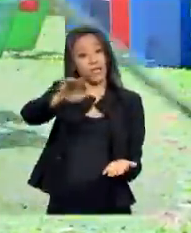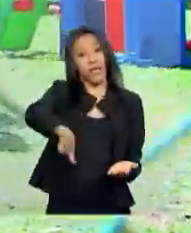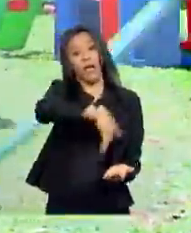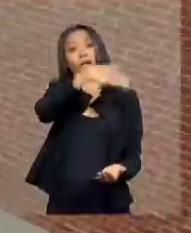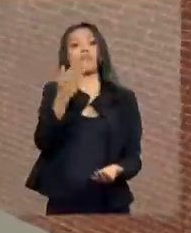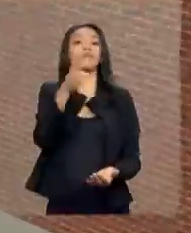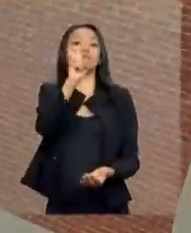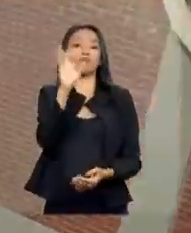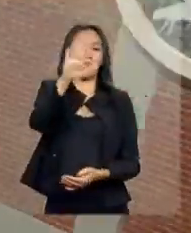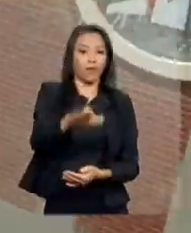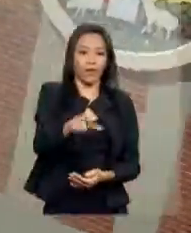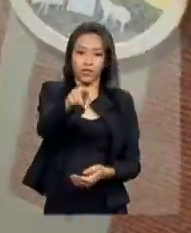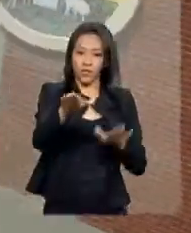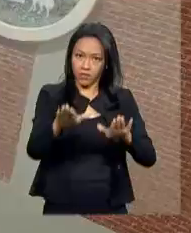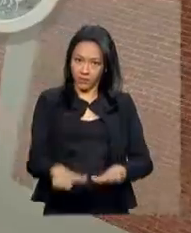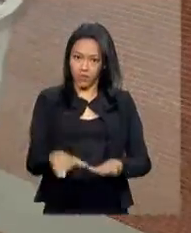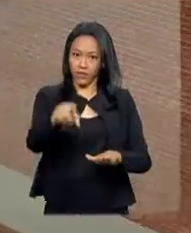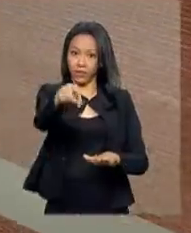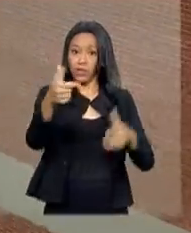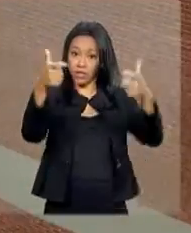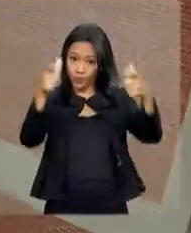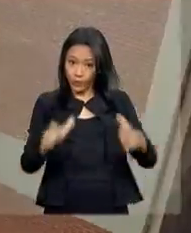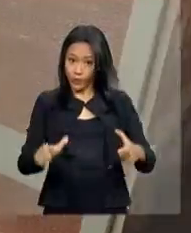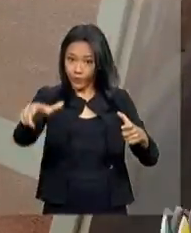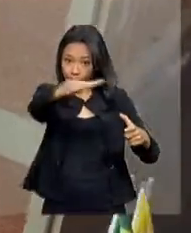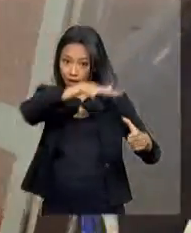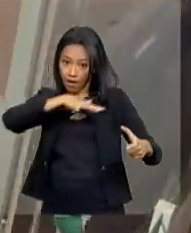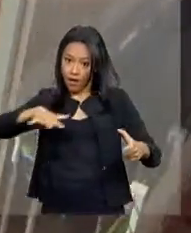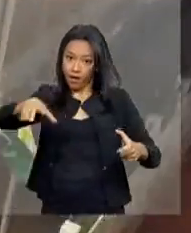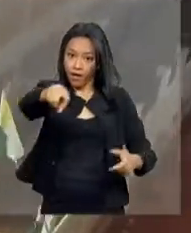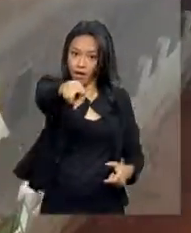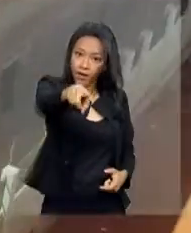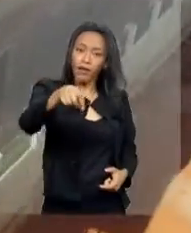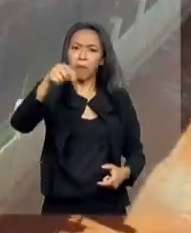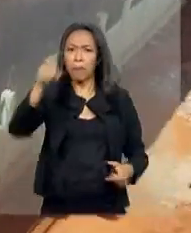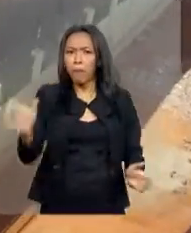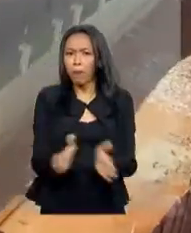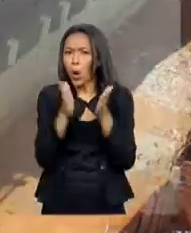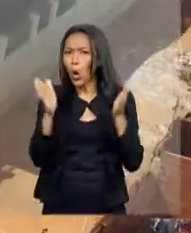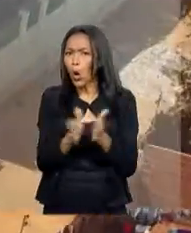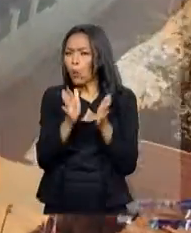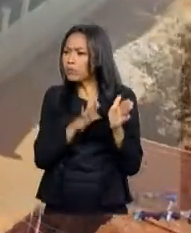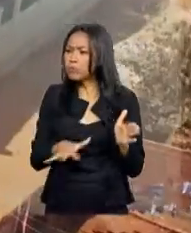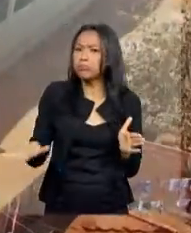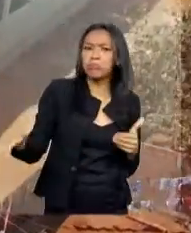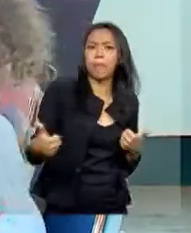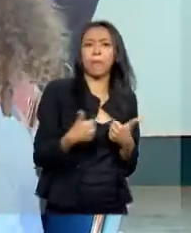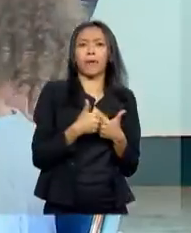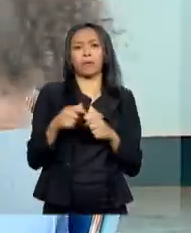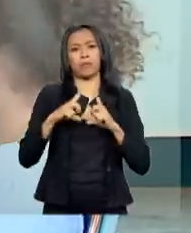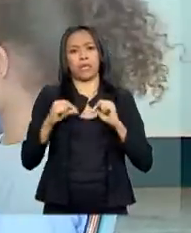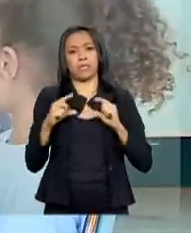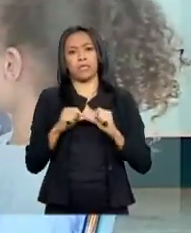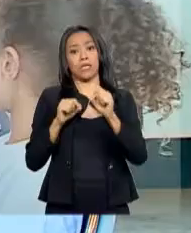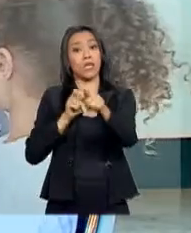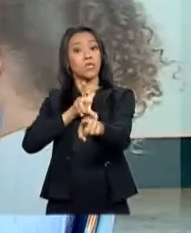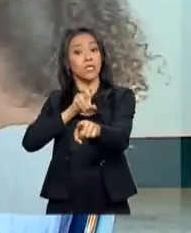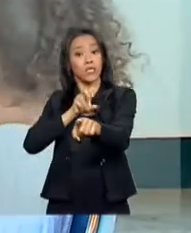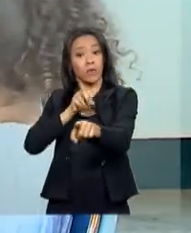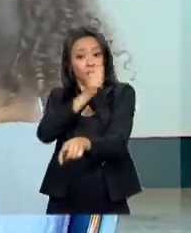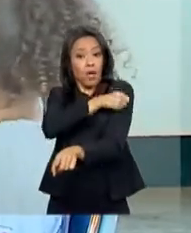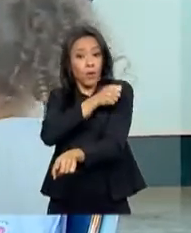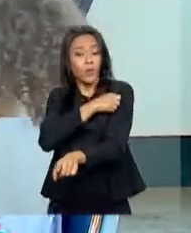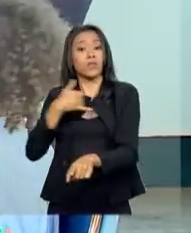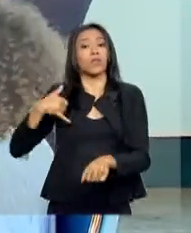tarde. No Centro Social Santa Clara, em uma das regiões mais pobres do Distrito Federal, os 50 alunos que têm